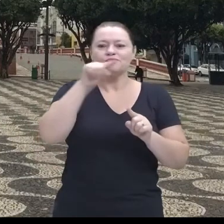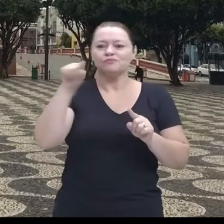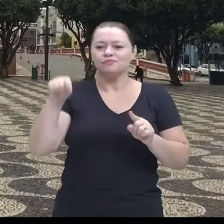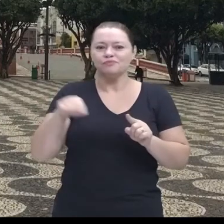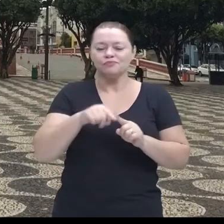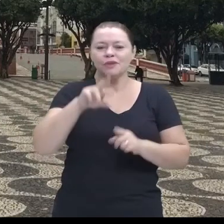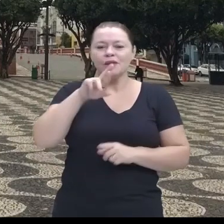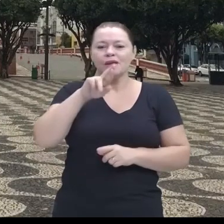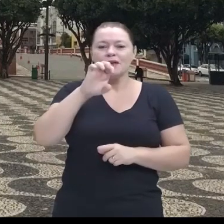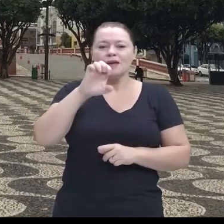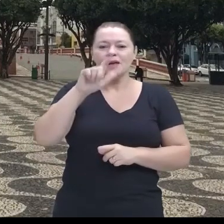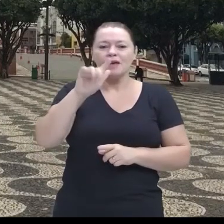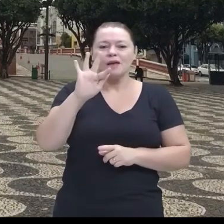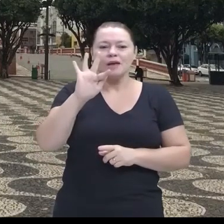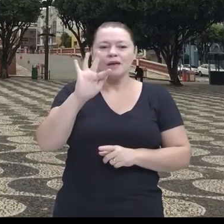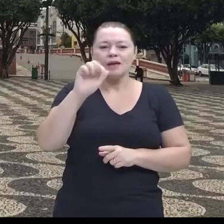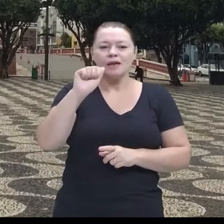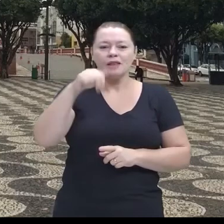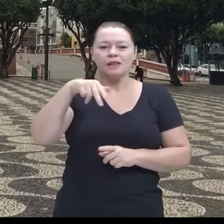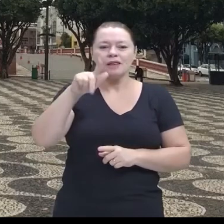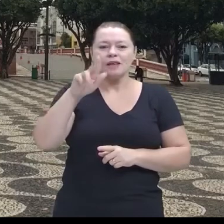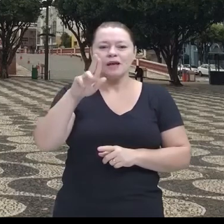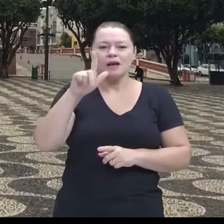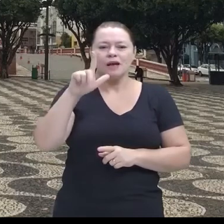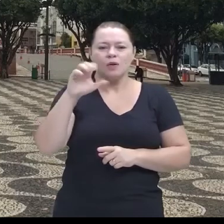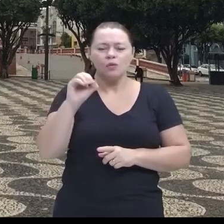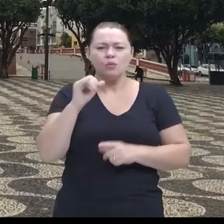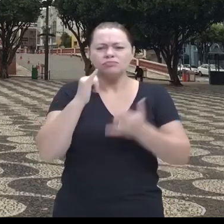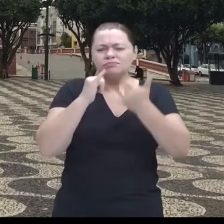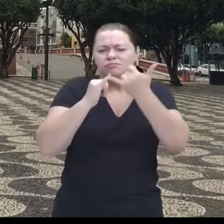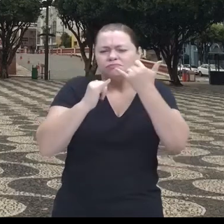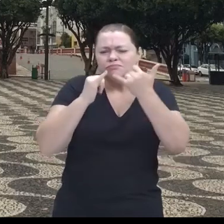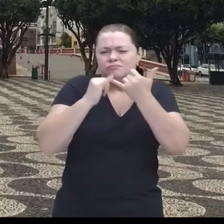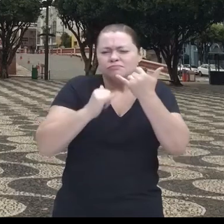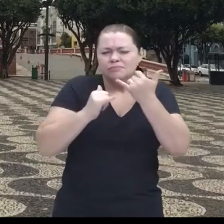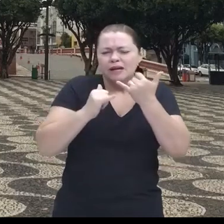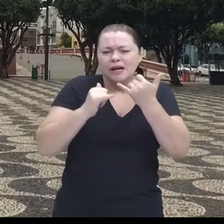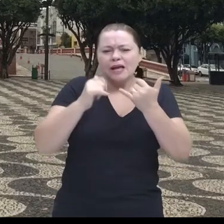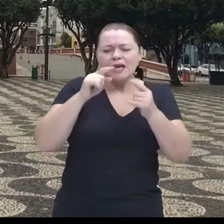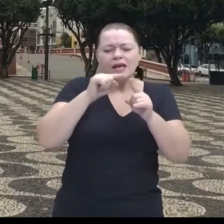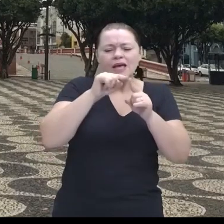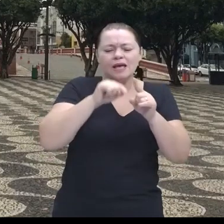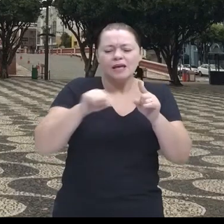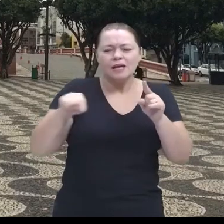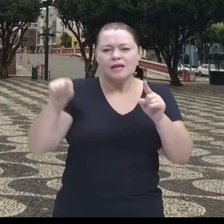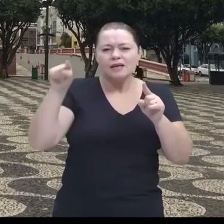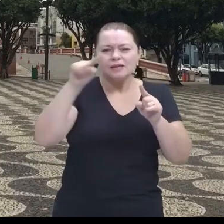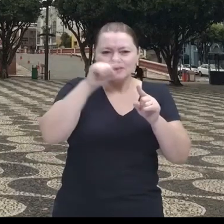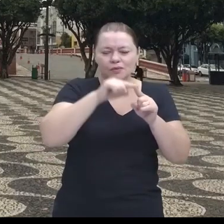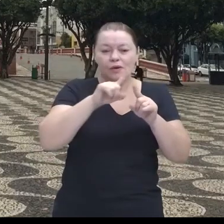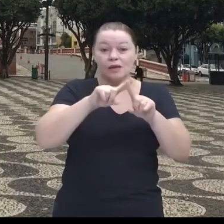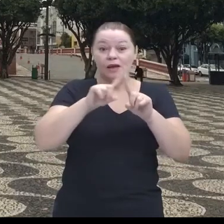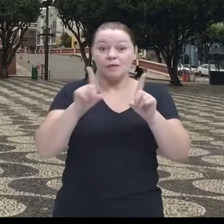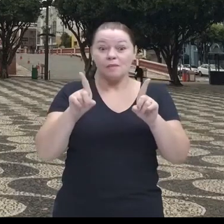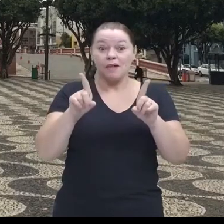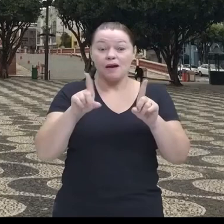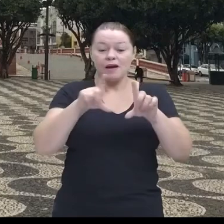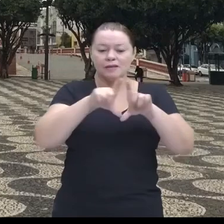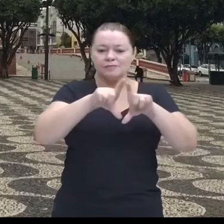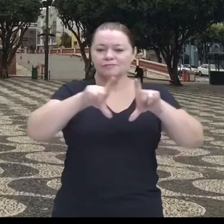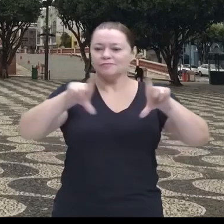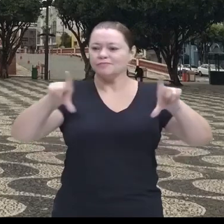retângulo parece um quadrado um pouquinho mais esticado. Verificamos essa figura onde?